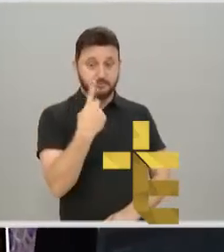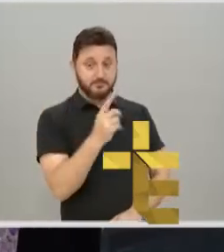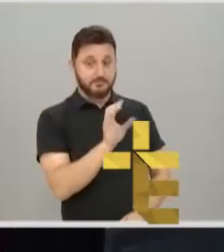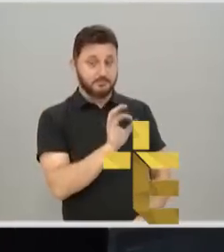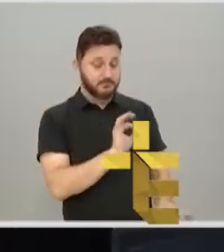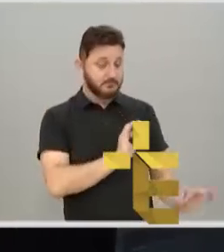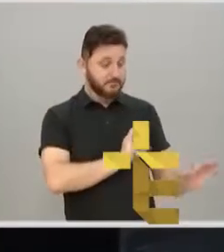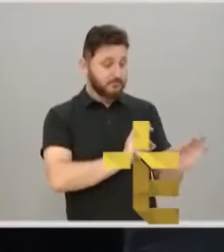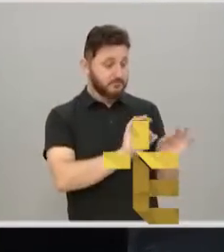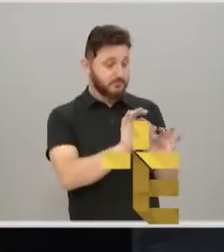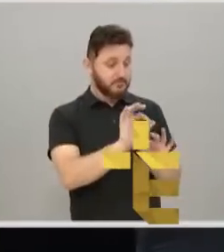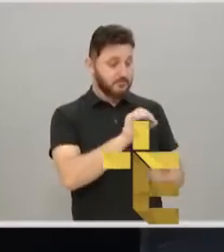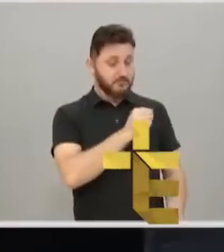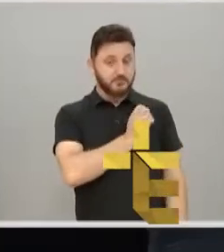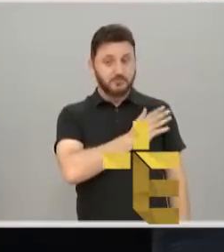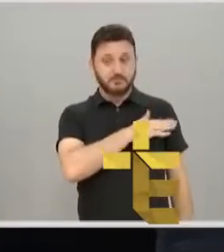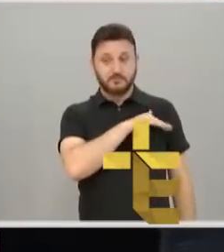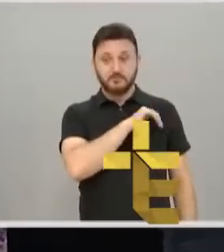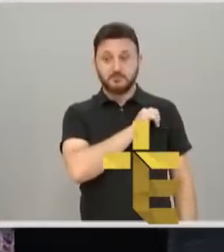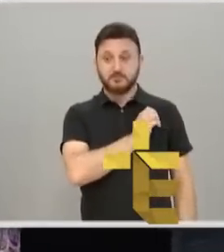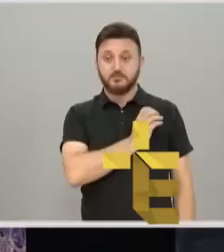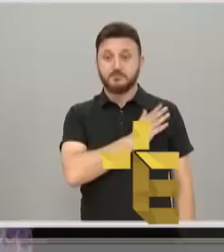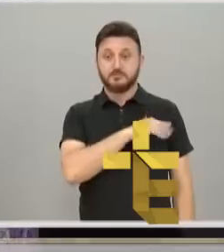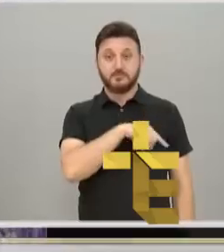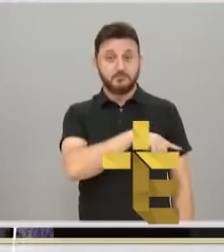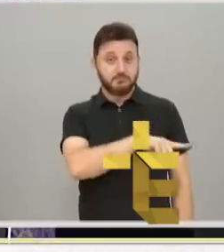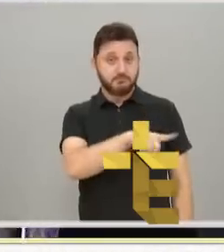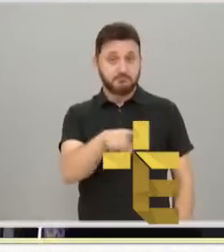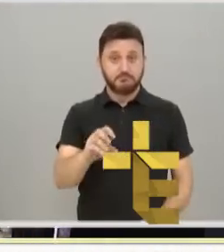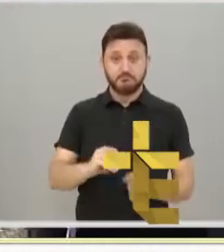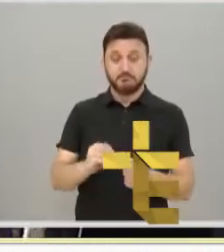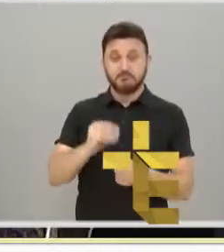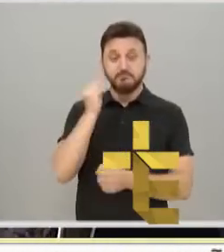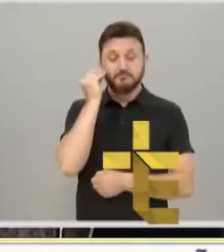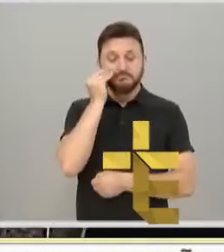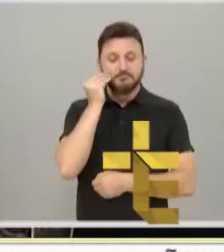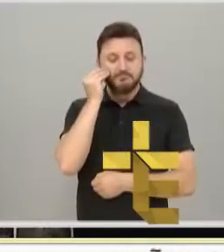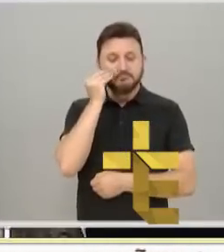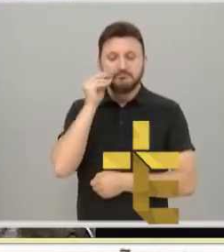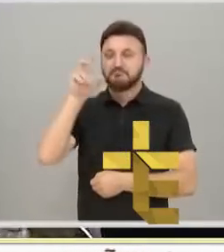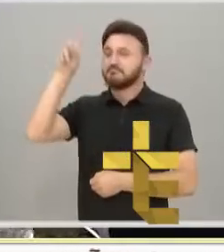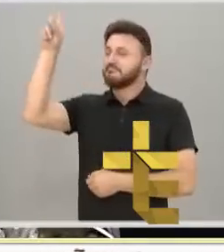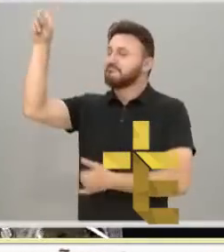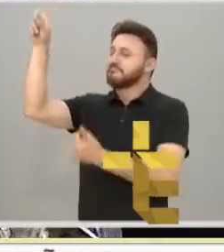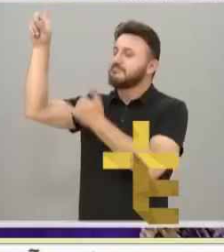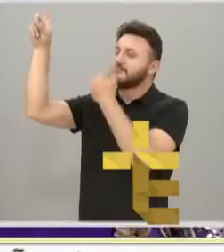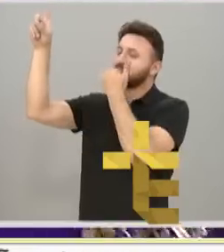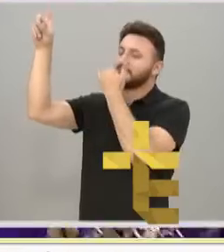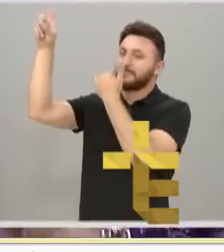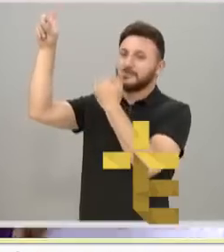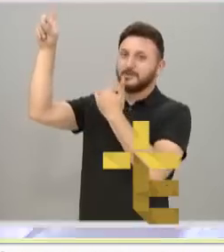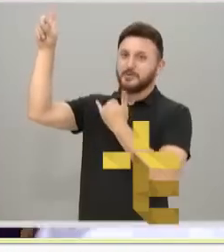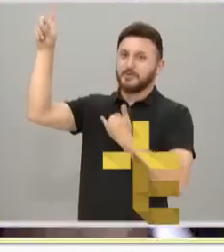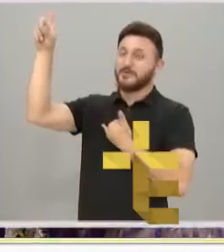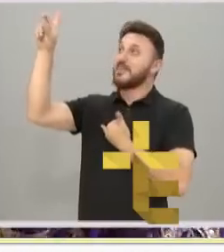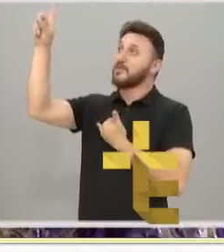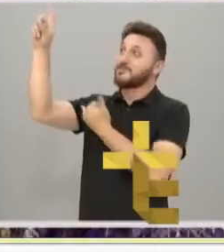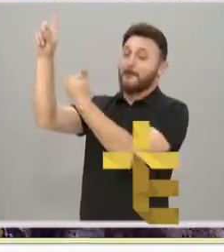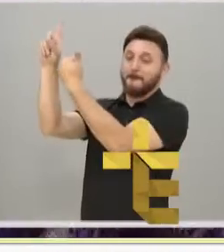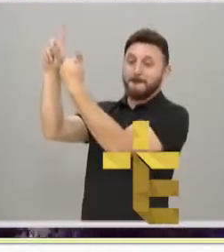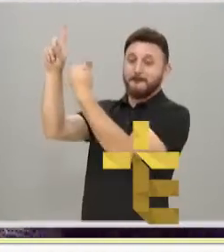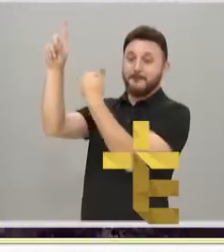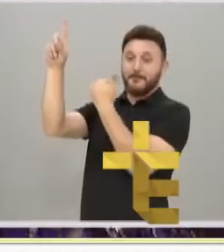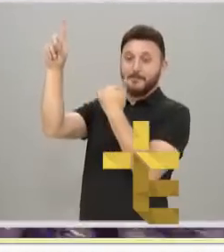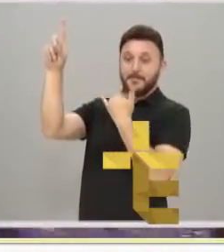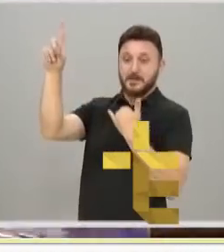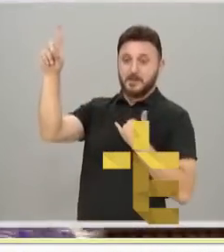Sim. Faça a experiência de se deixar perdoar por Deus. Faça a